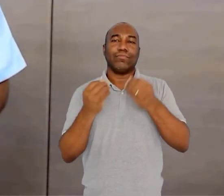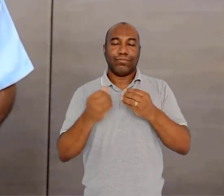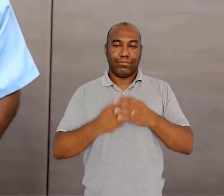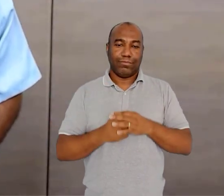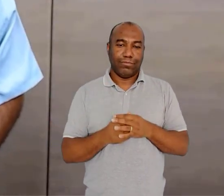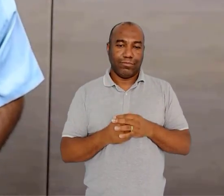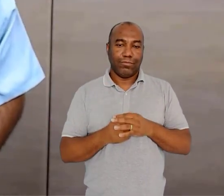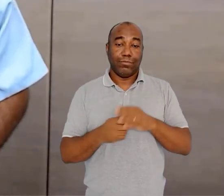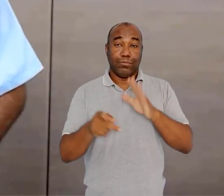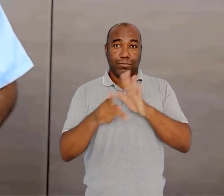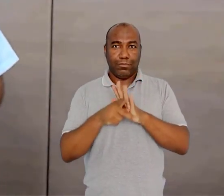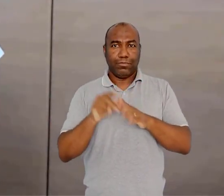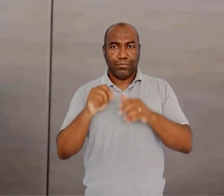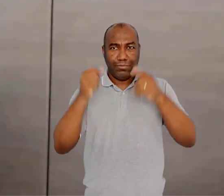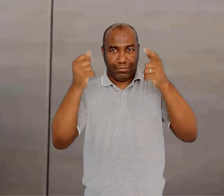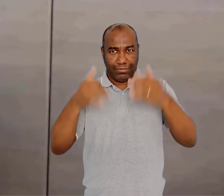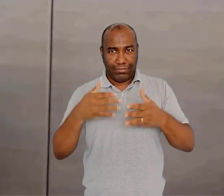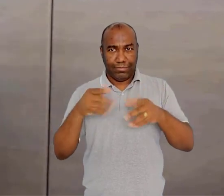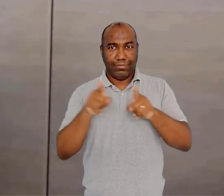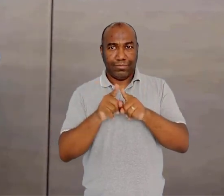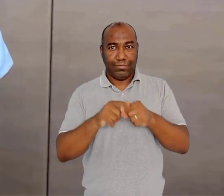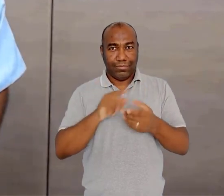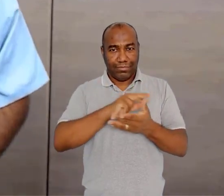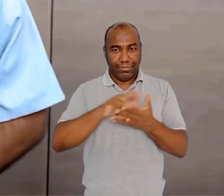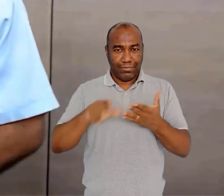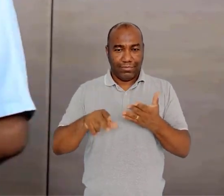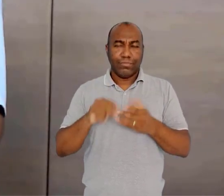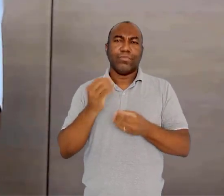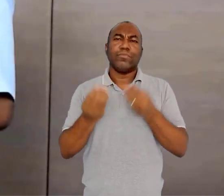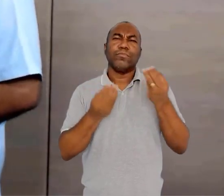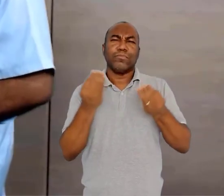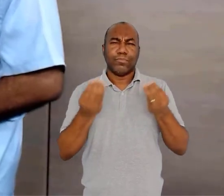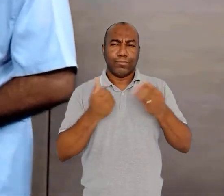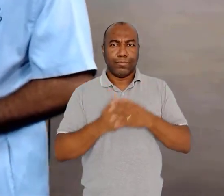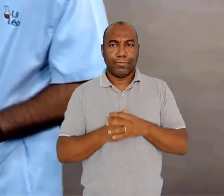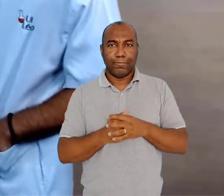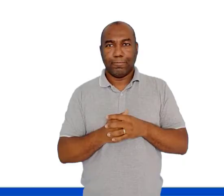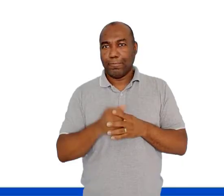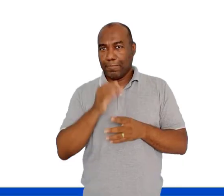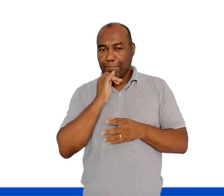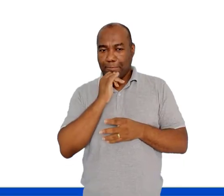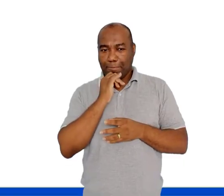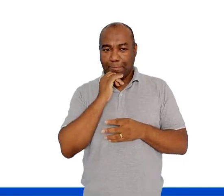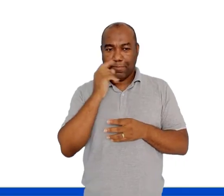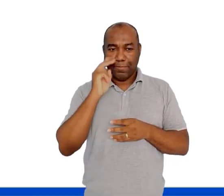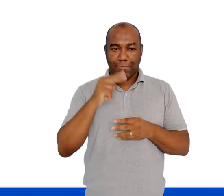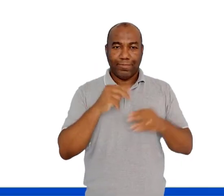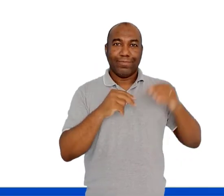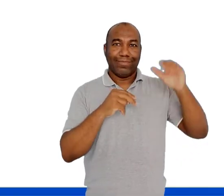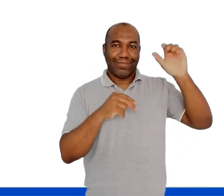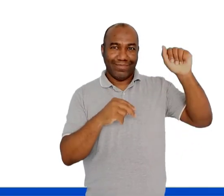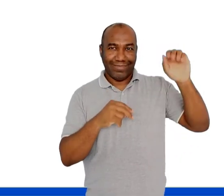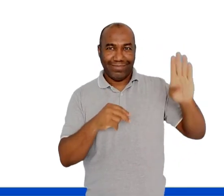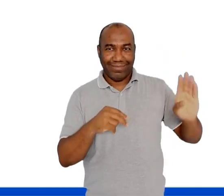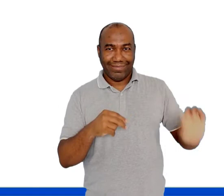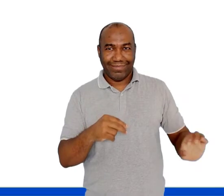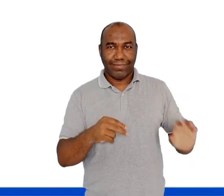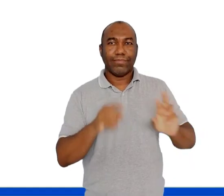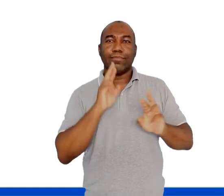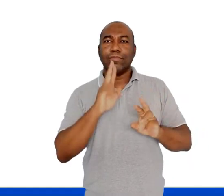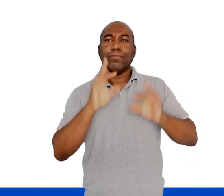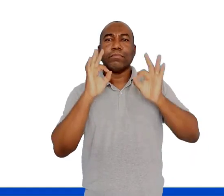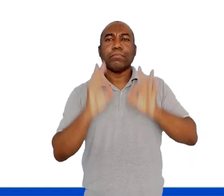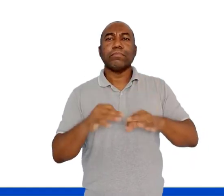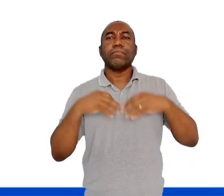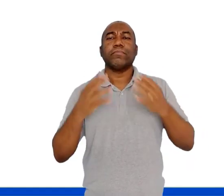dos reagentes. Produto menos reagente. Então, quem que são os produtos ali? Eu tenho 4